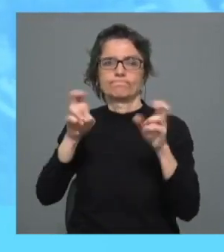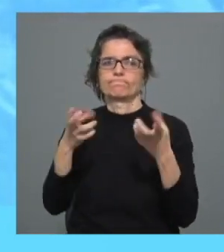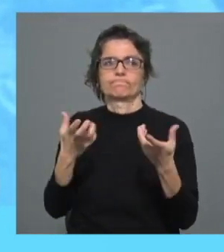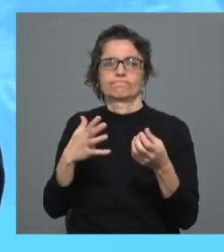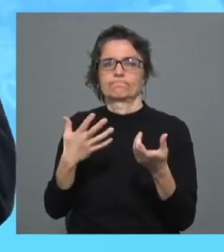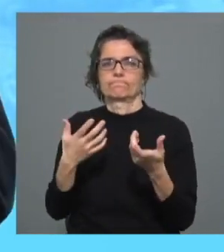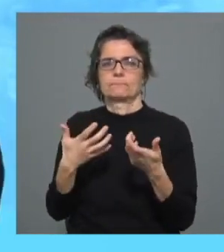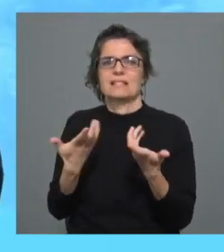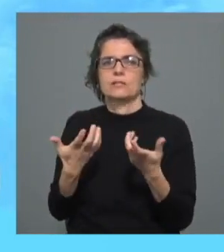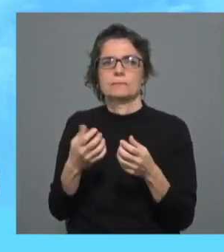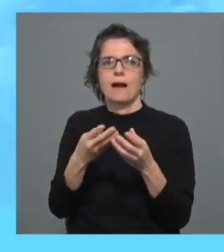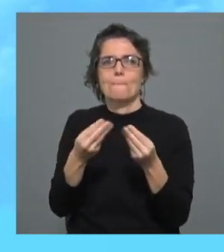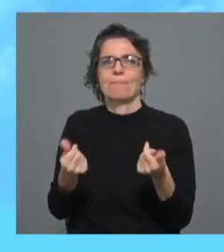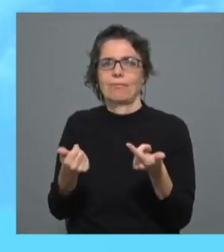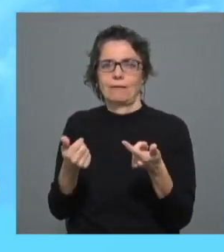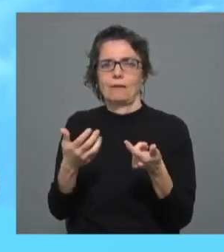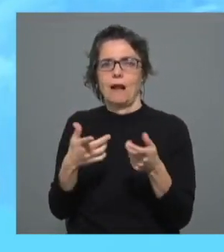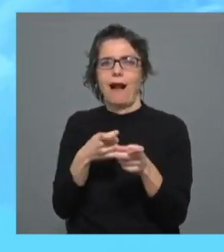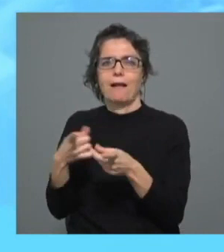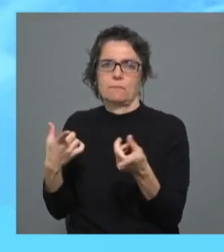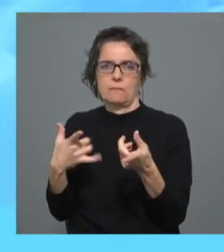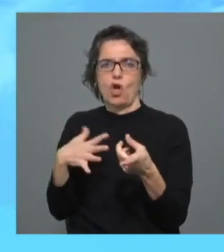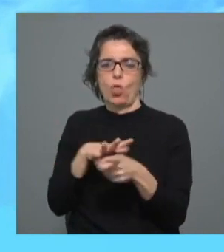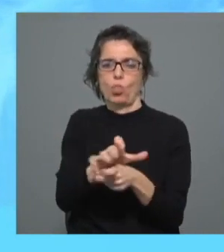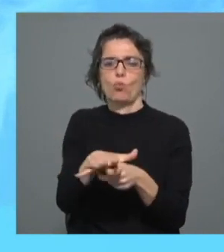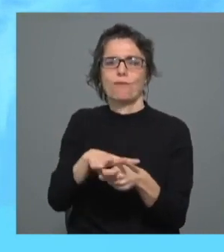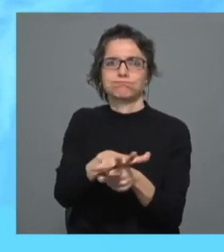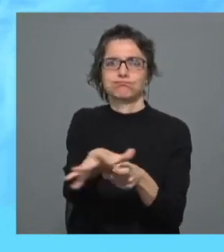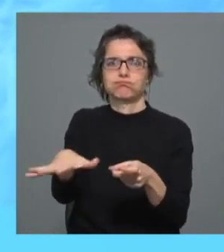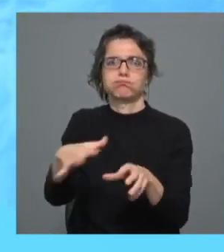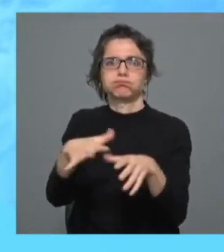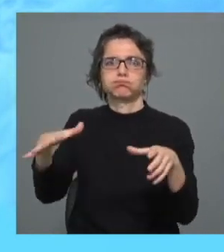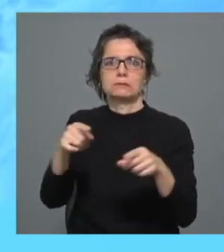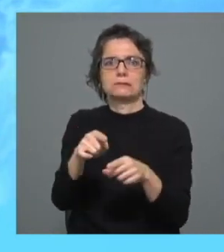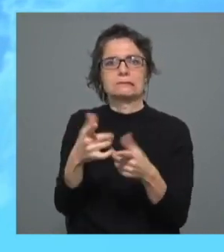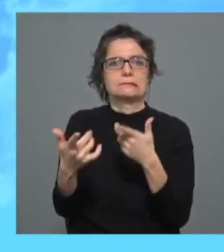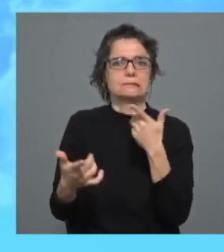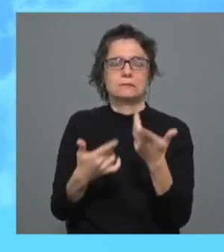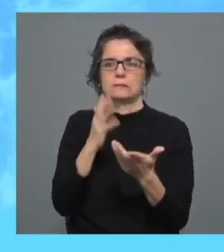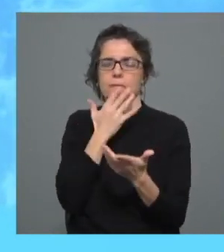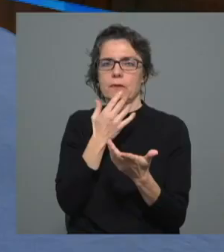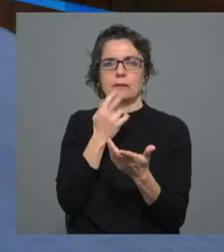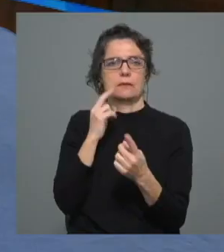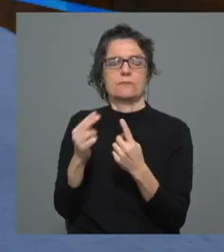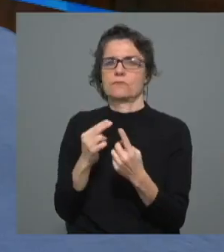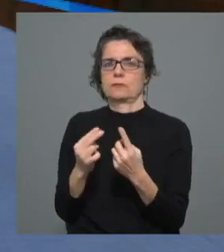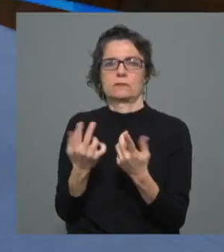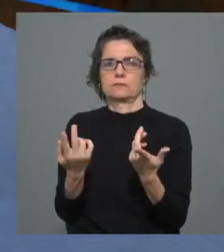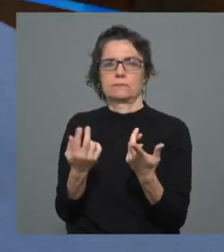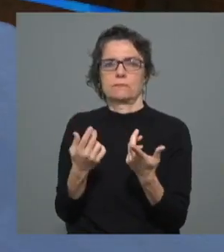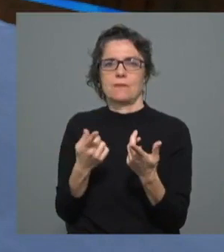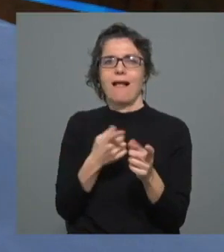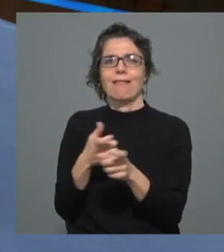mais uma vez entra no domínio da compreensão que se tenha ou não se tenha do que é a realidade das coisas. As armas nucleares